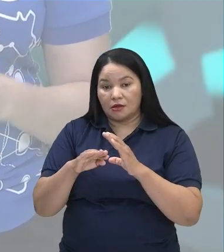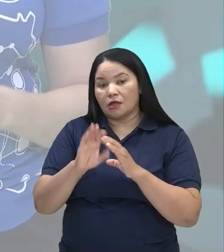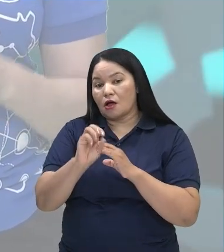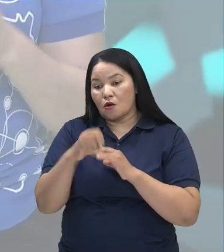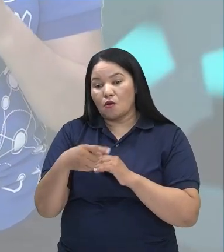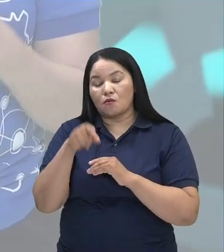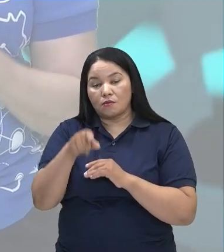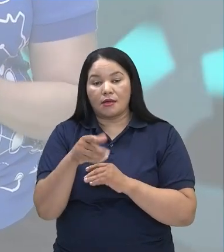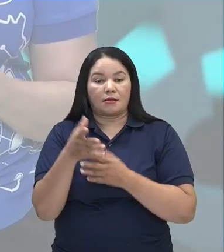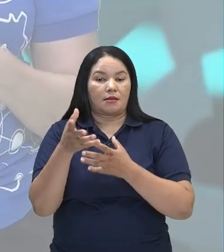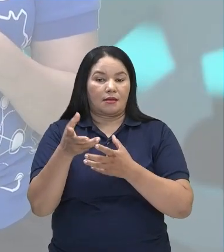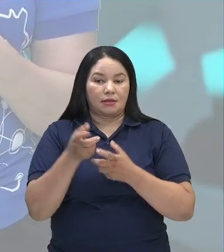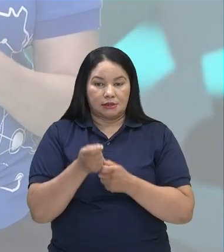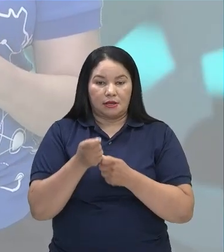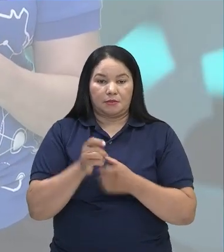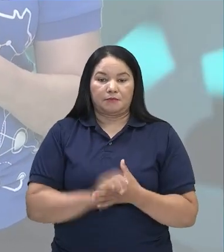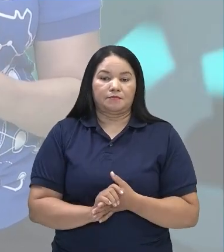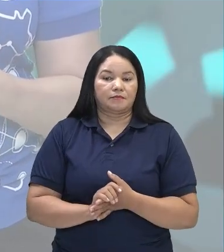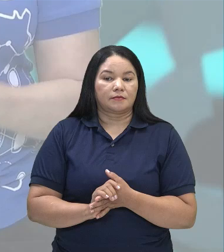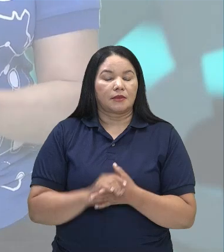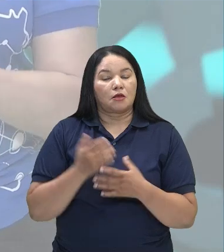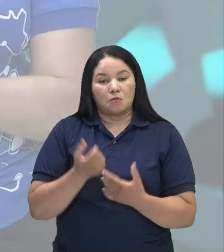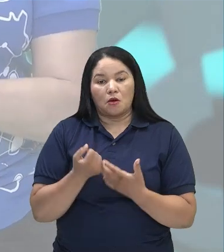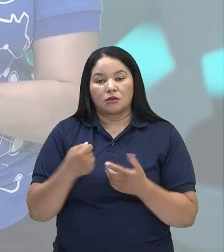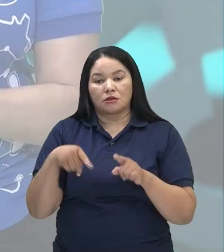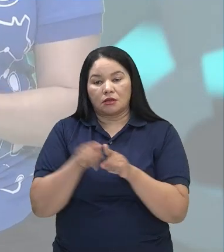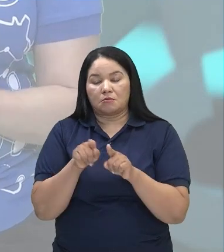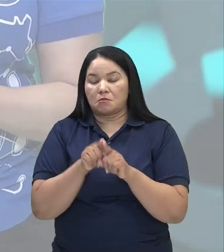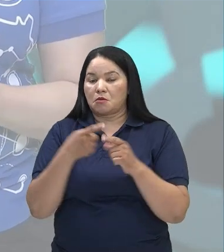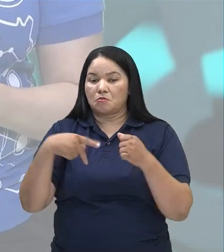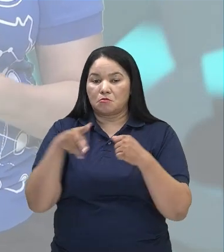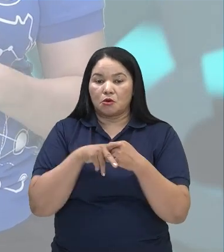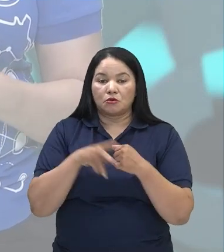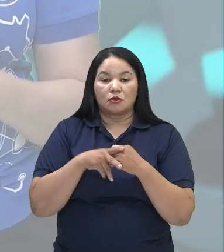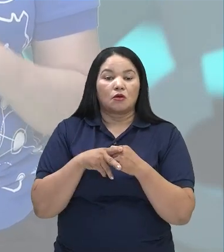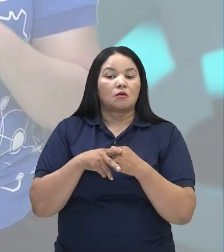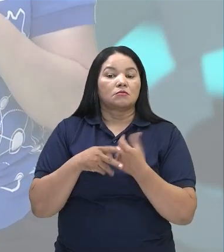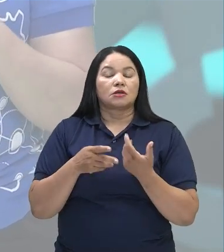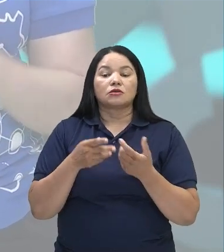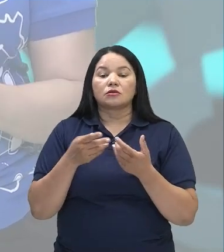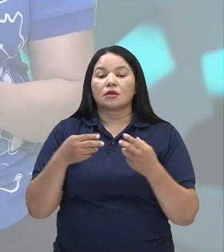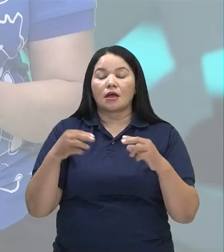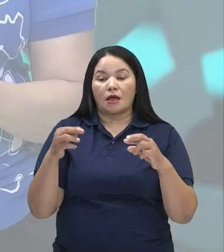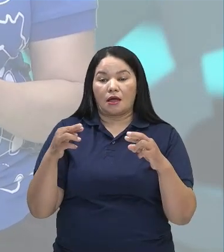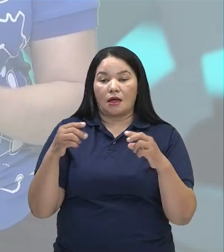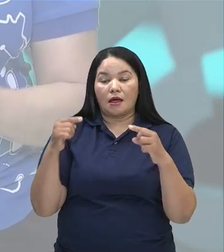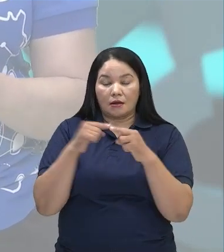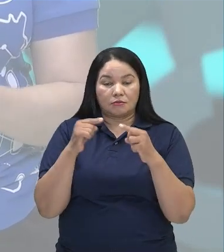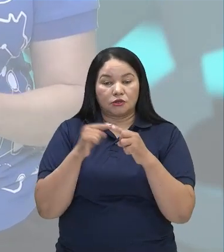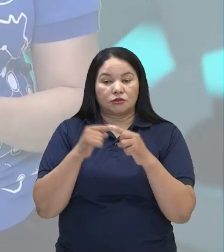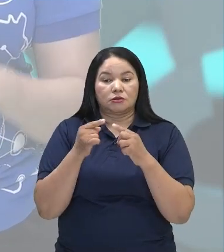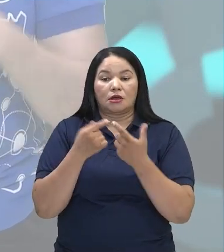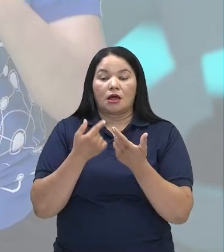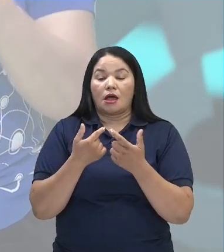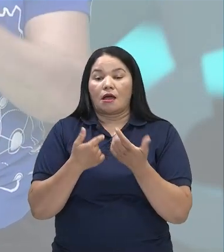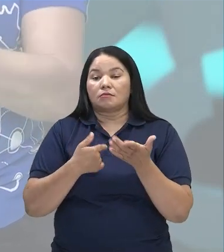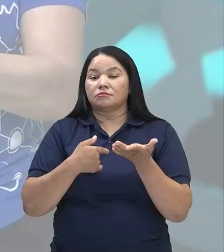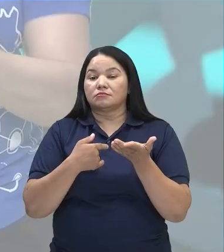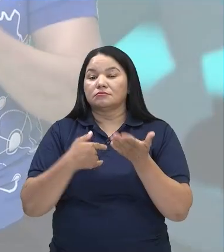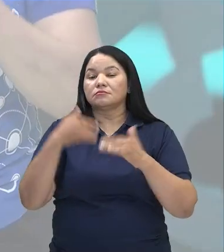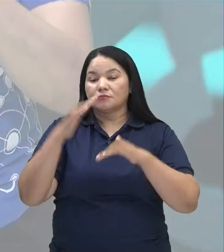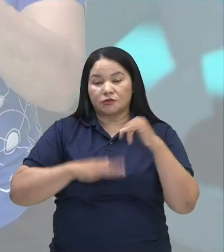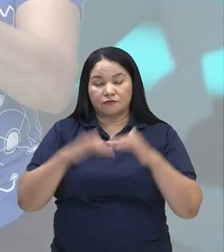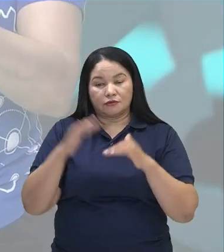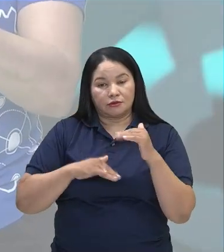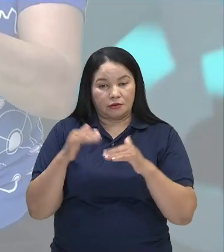ser necessário o uso de pronome de tratamento, dependendo de quem seja, adequado ao cargo, né, do